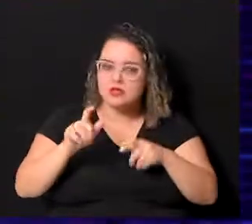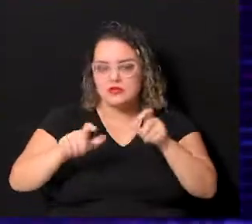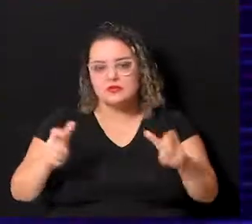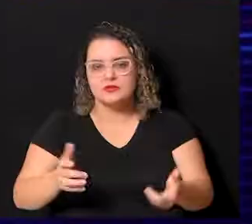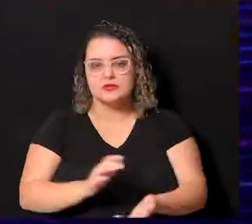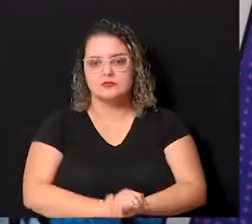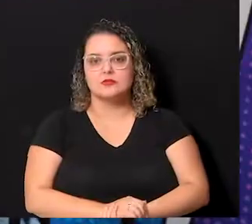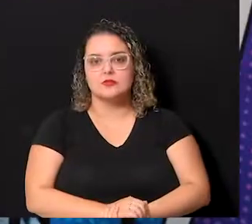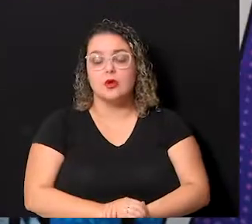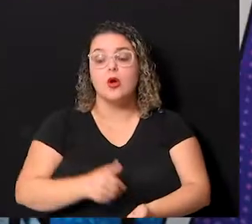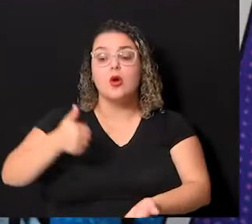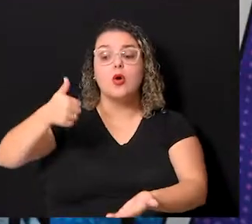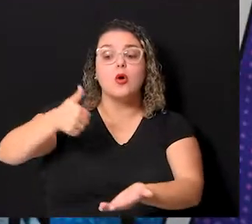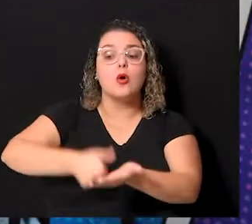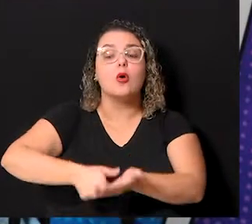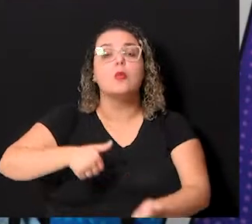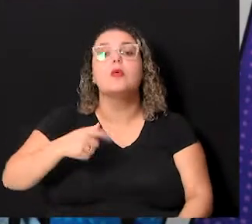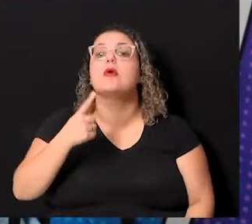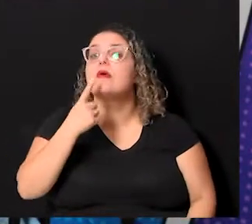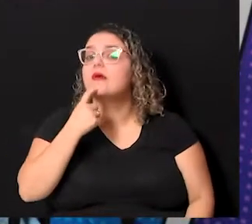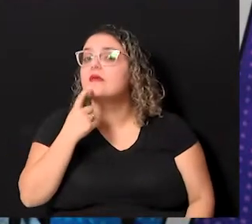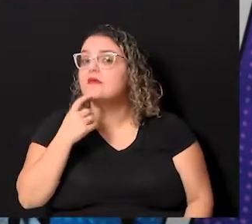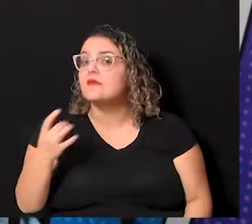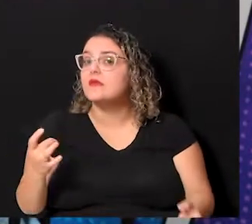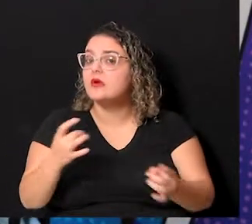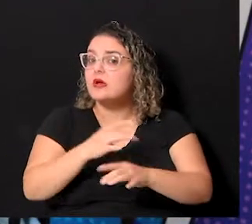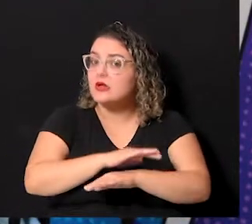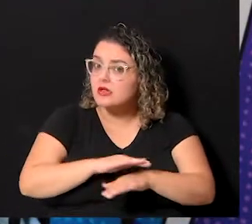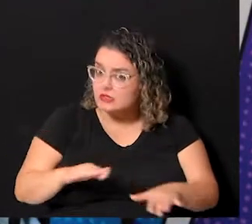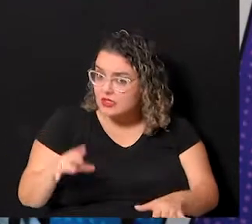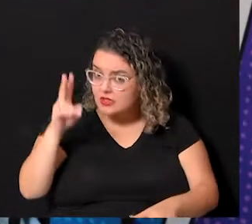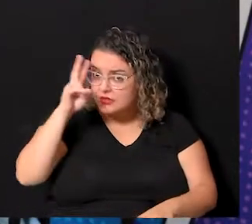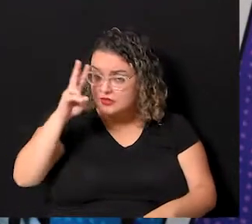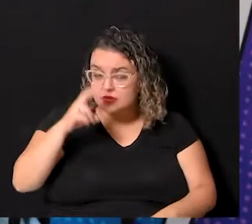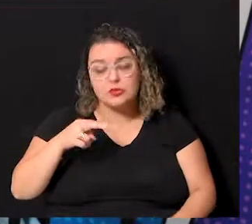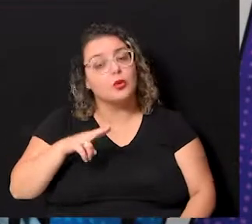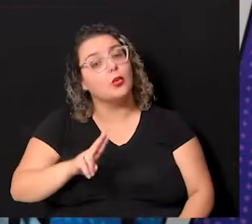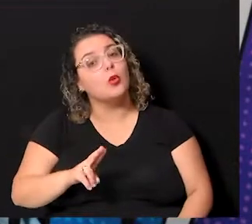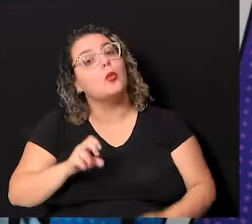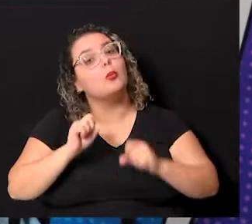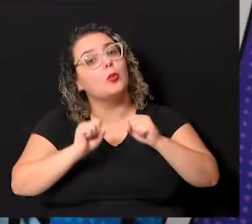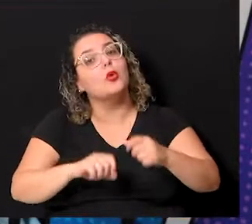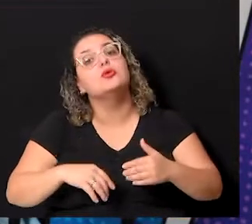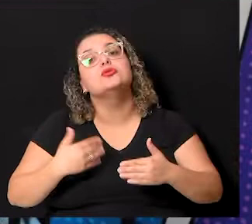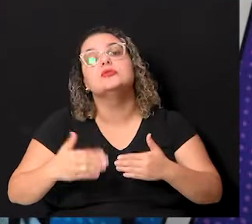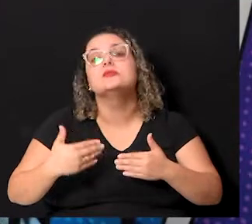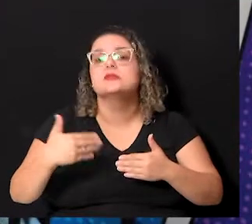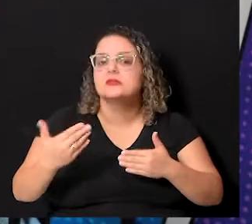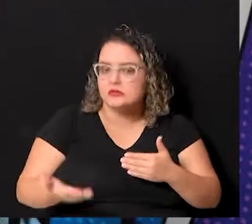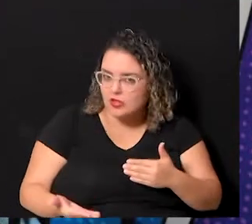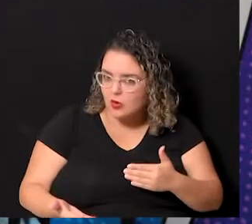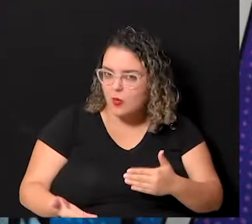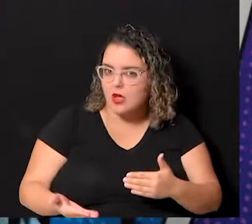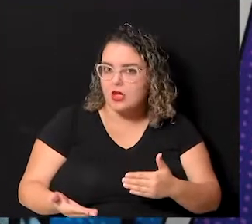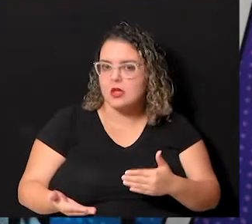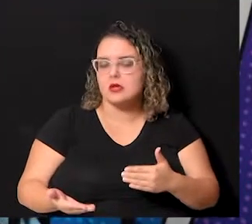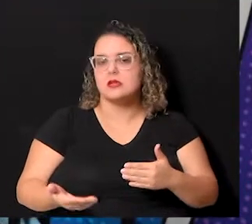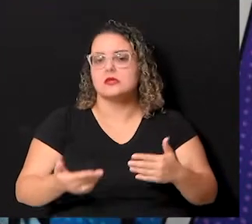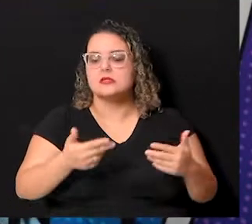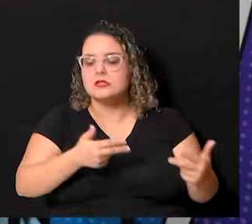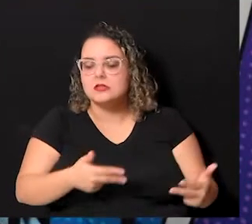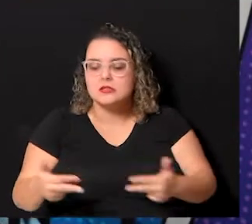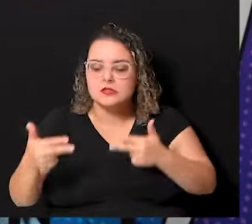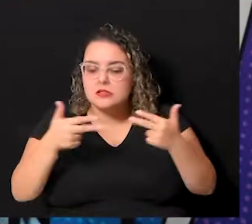papo com as pessoas. O botão vermelho encerra nessa história ou você deve dar continuidade, vai ter aí